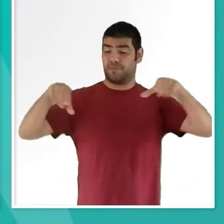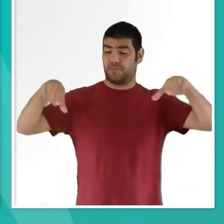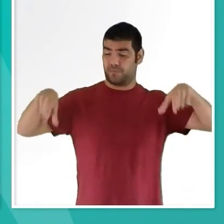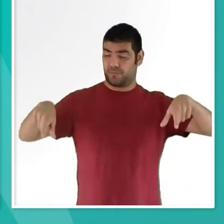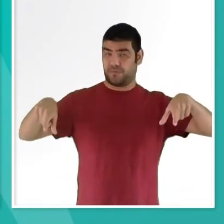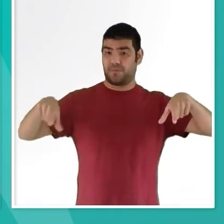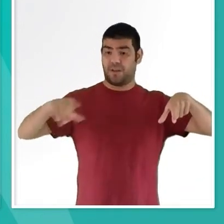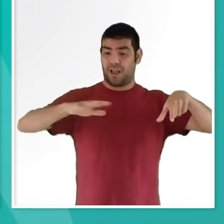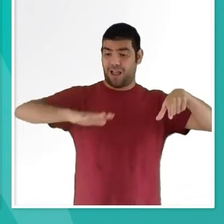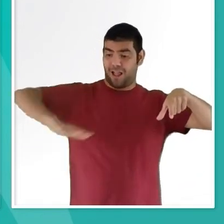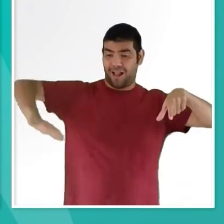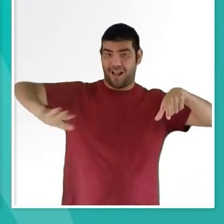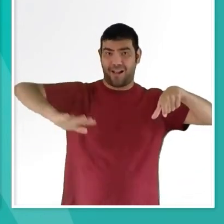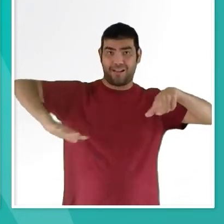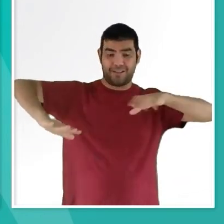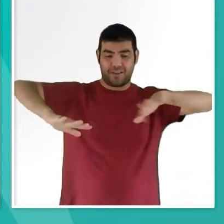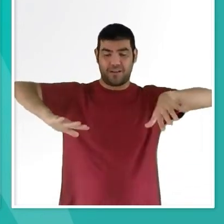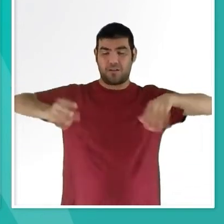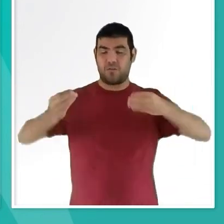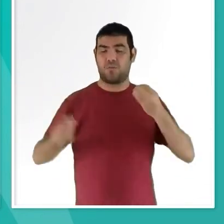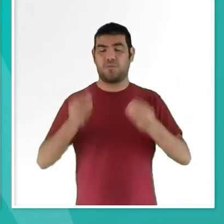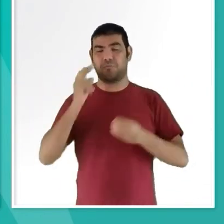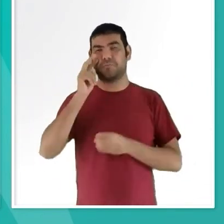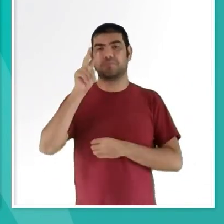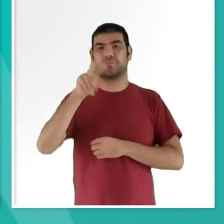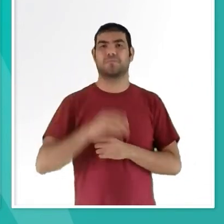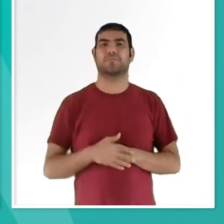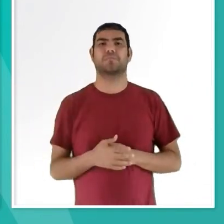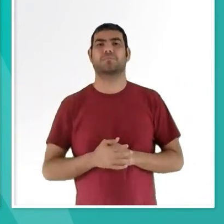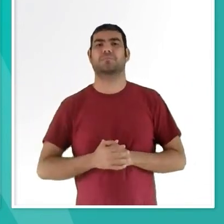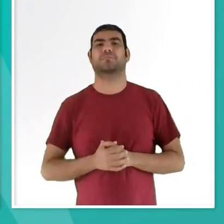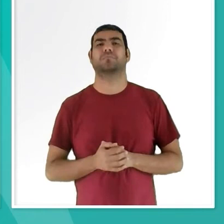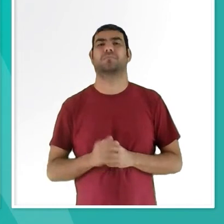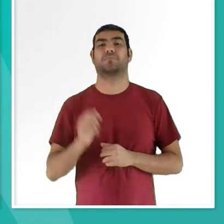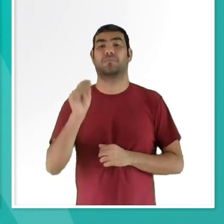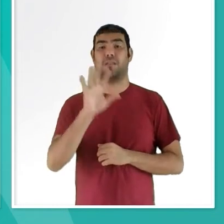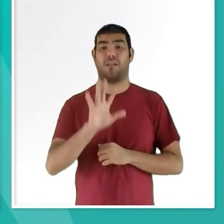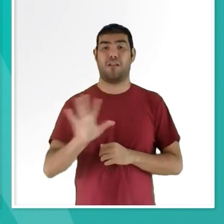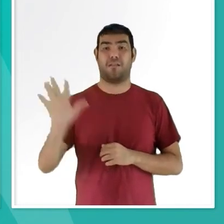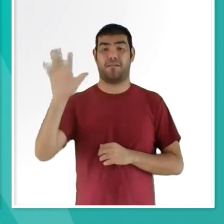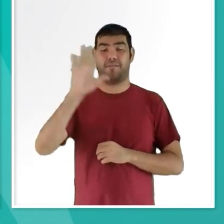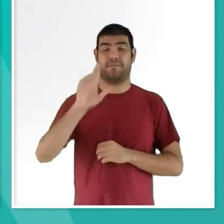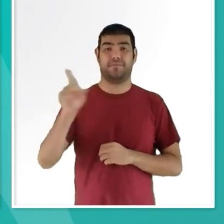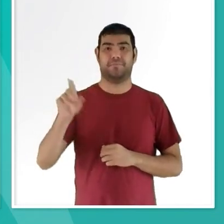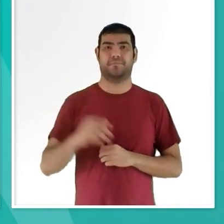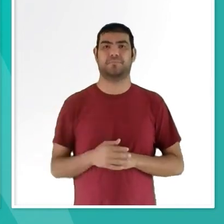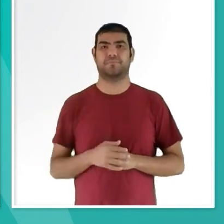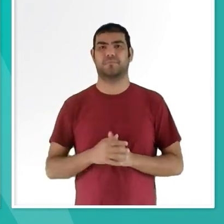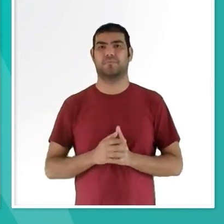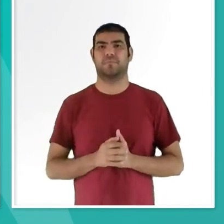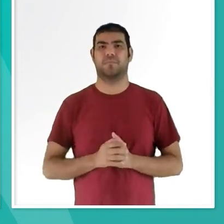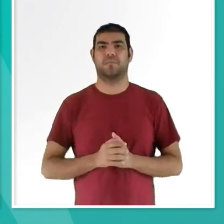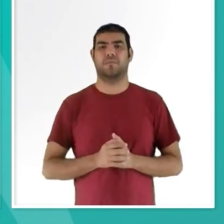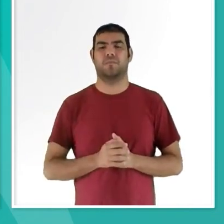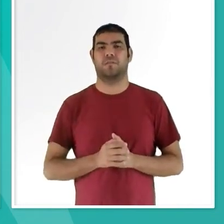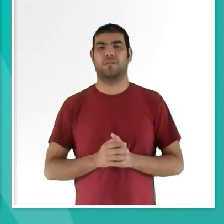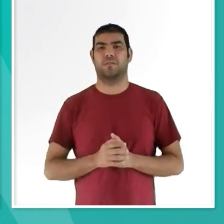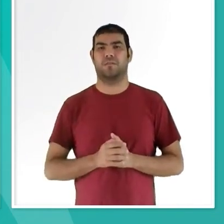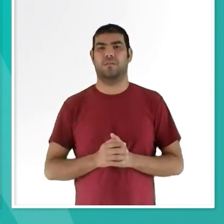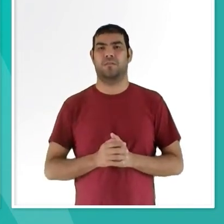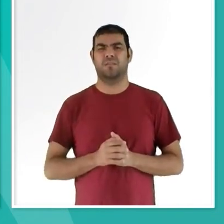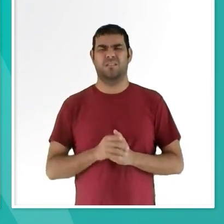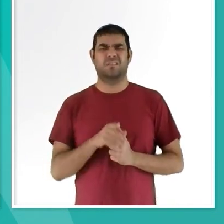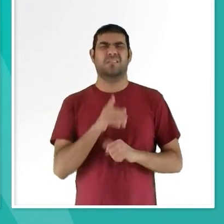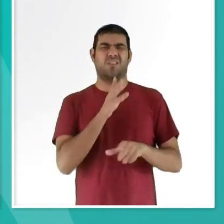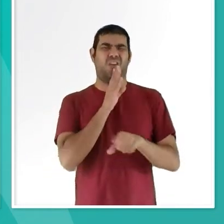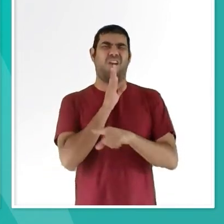é jogado o futebol de campo. Então nós temos aí uma imagem do futebol de campo. Todo mundo conhece, né? Se eu pedisse